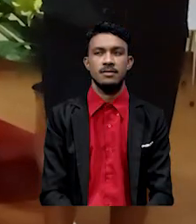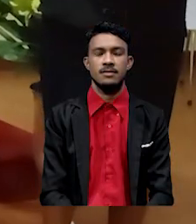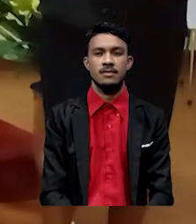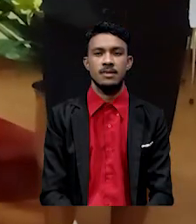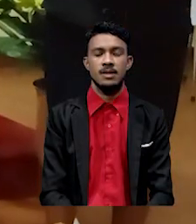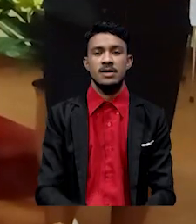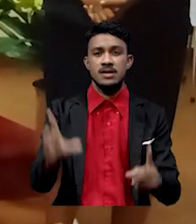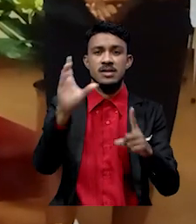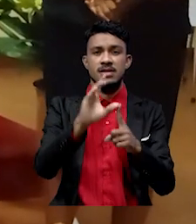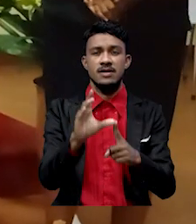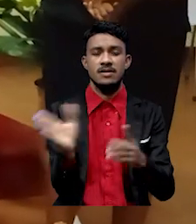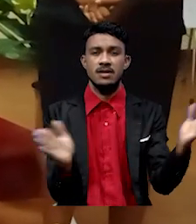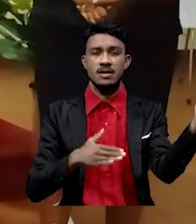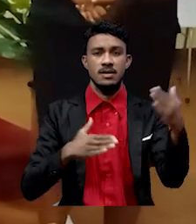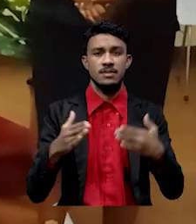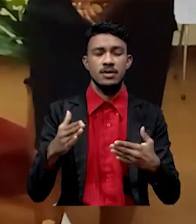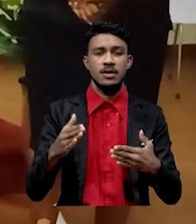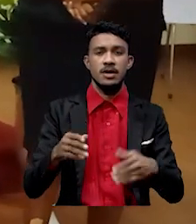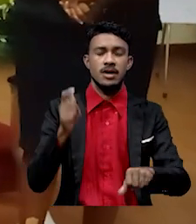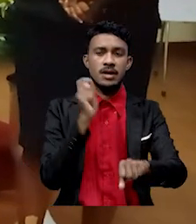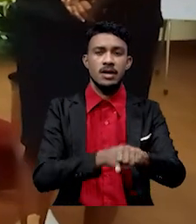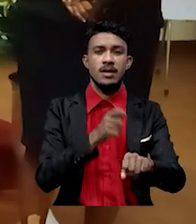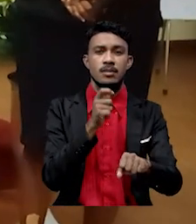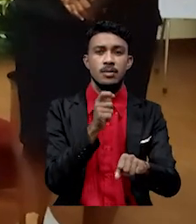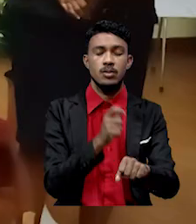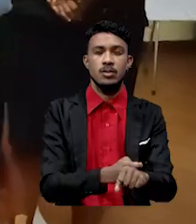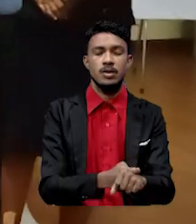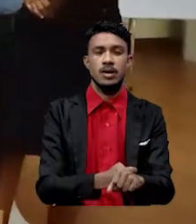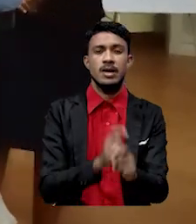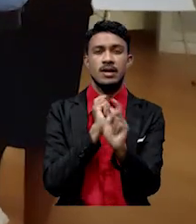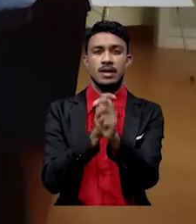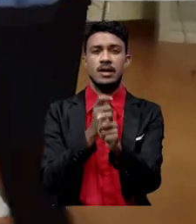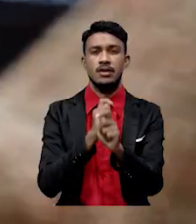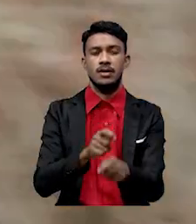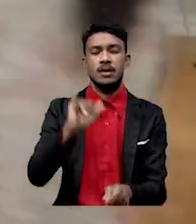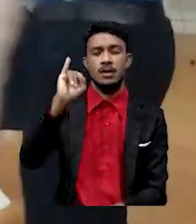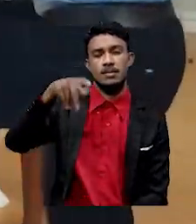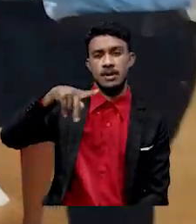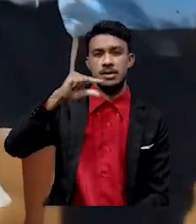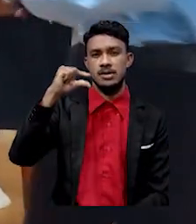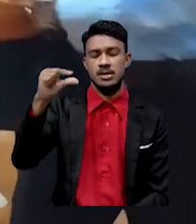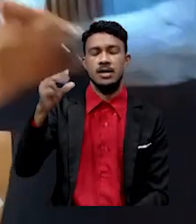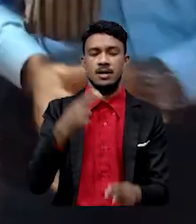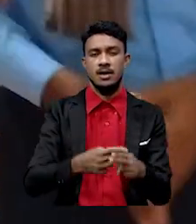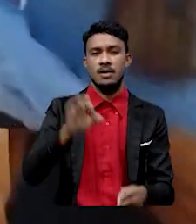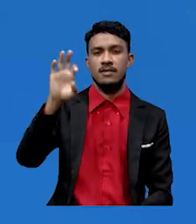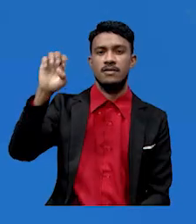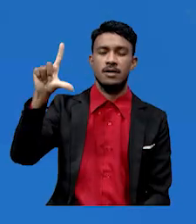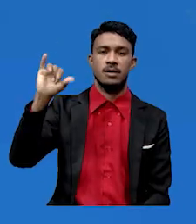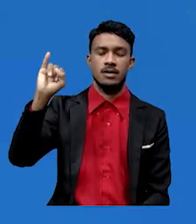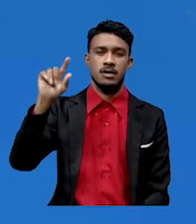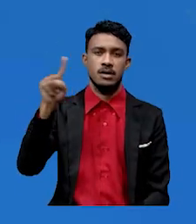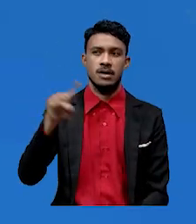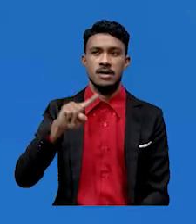Chefe Unidade Engenharia Geológico no Geotécnico, IPG, Félix Januário Guterres, atetem sistema